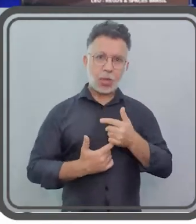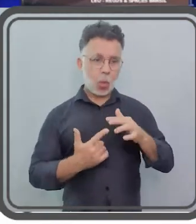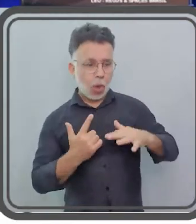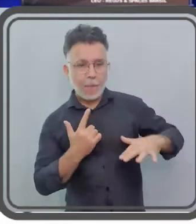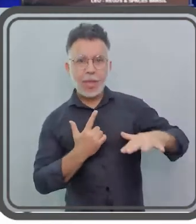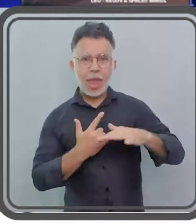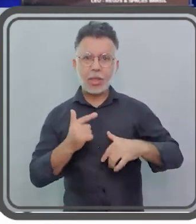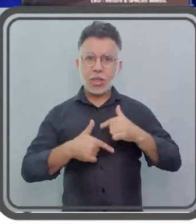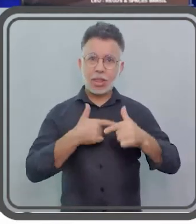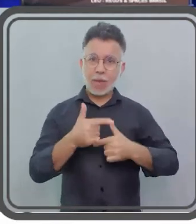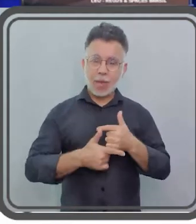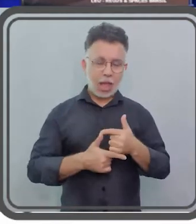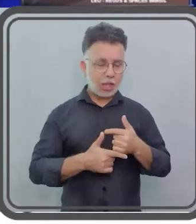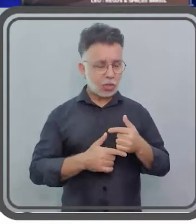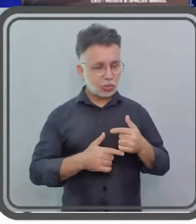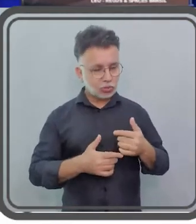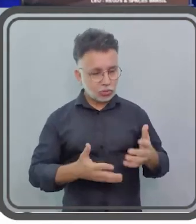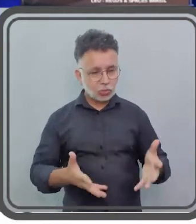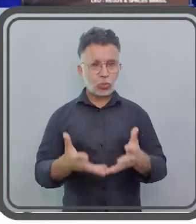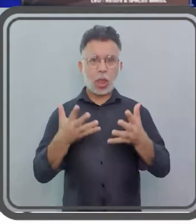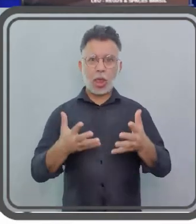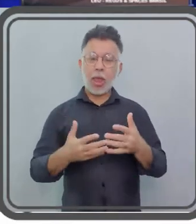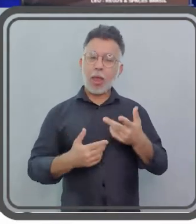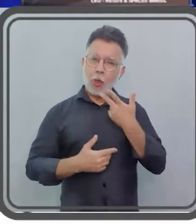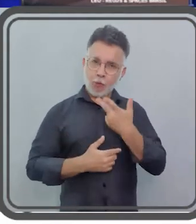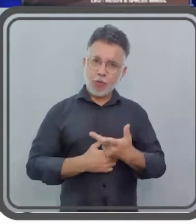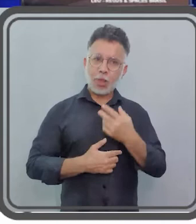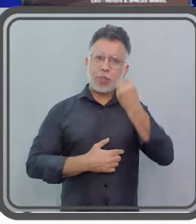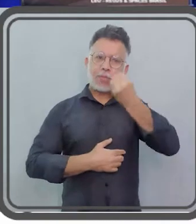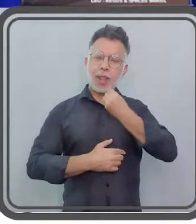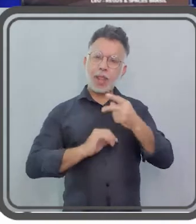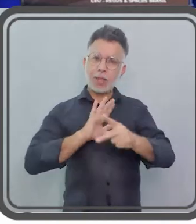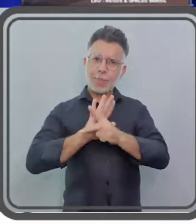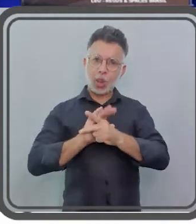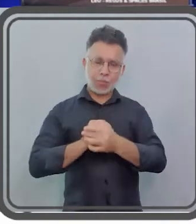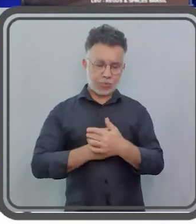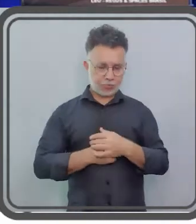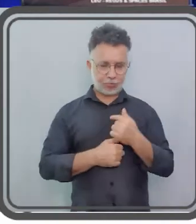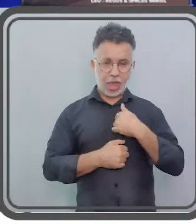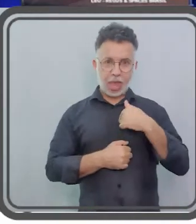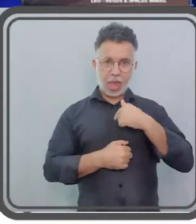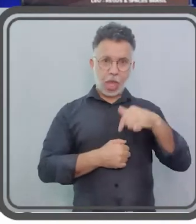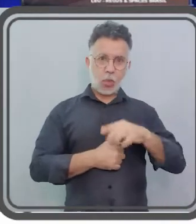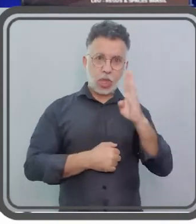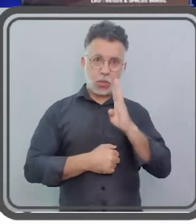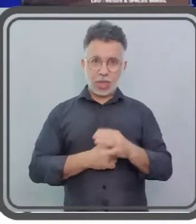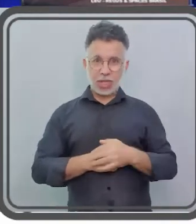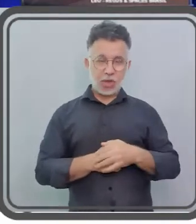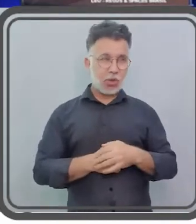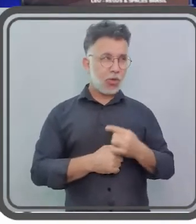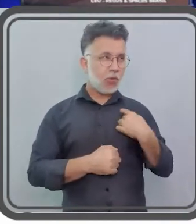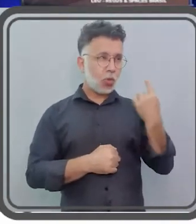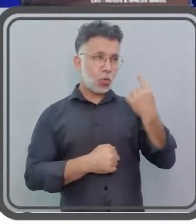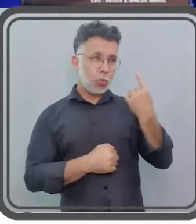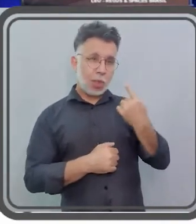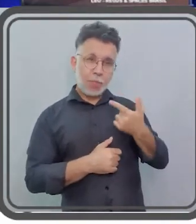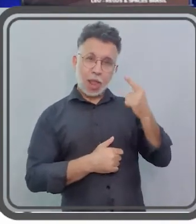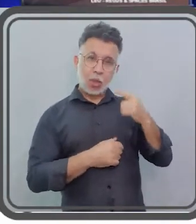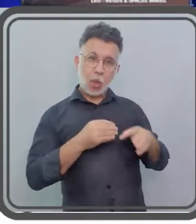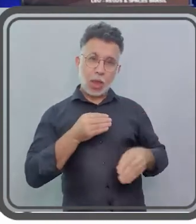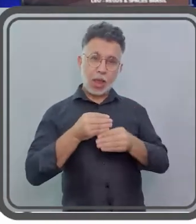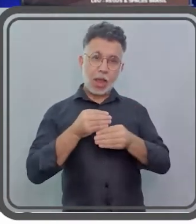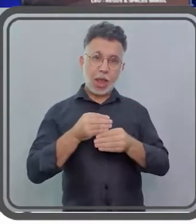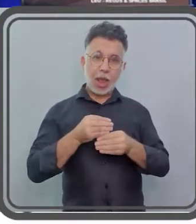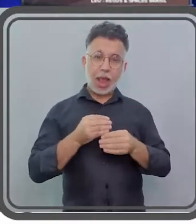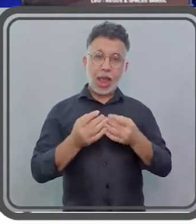de trabalho positivo, eu digo por experiência própria, eu fui aqui no Brasil, fui um dos primeiros no Brasil a implementar